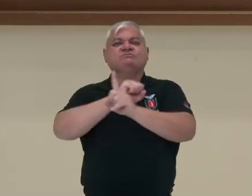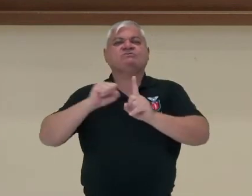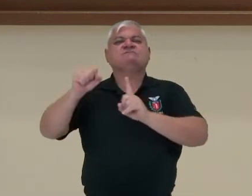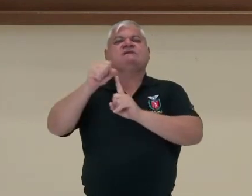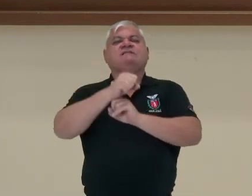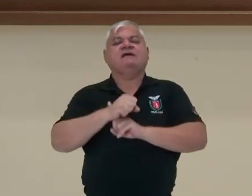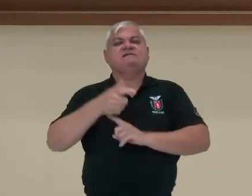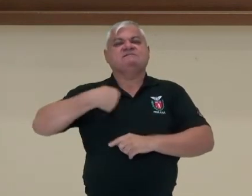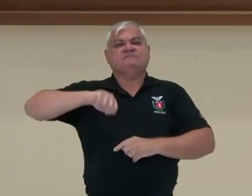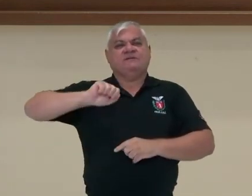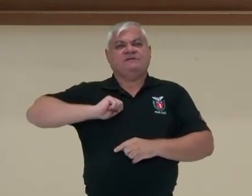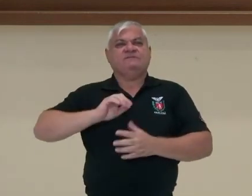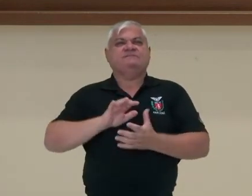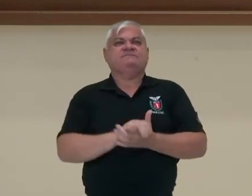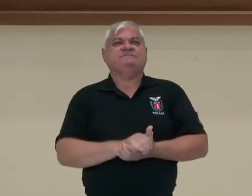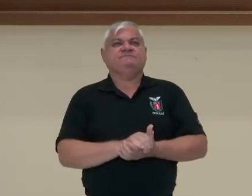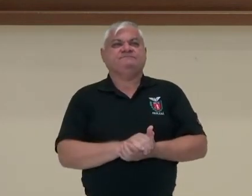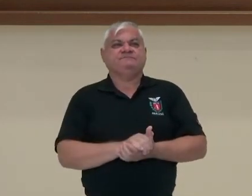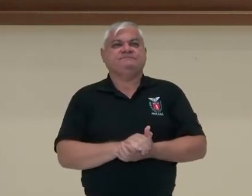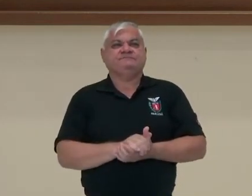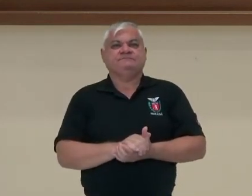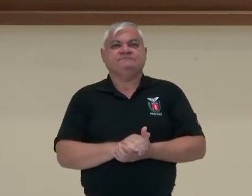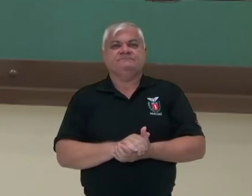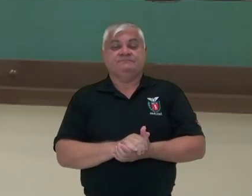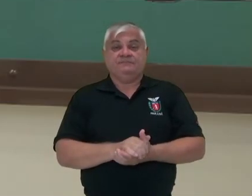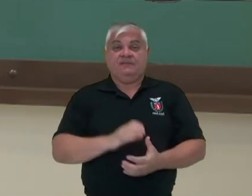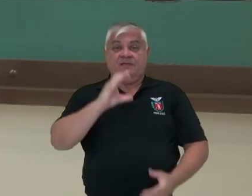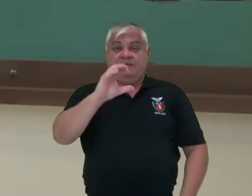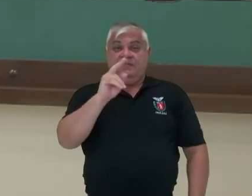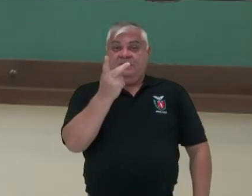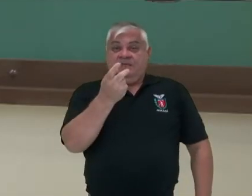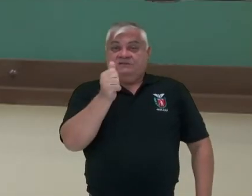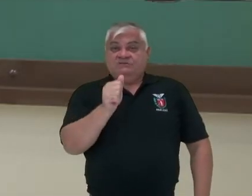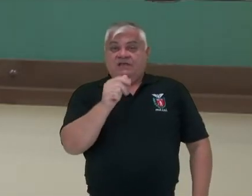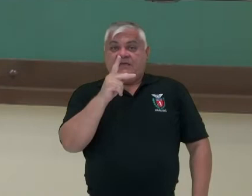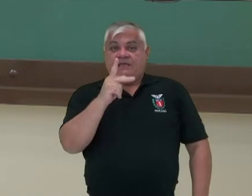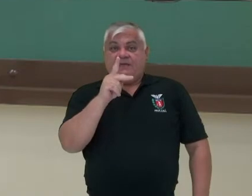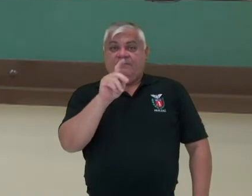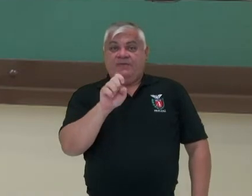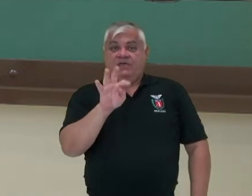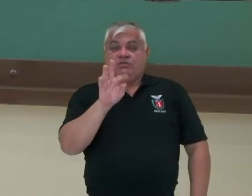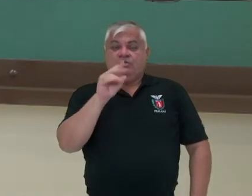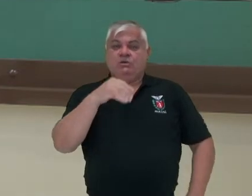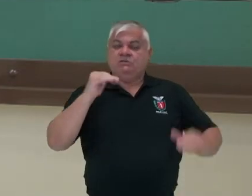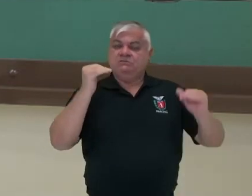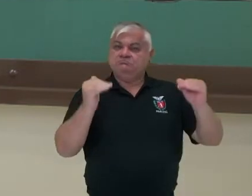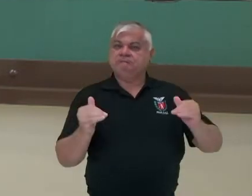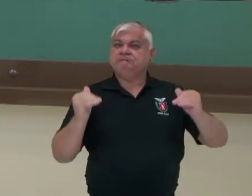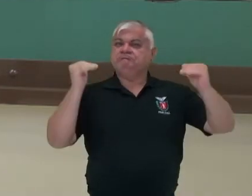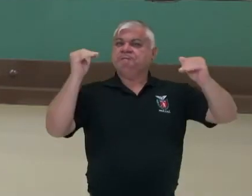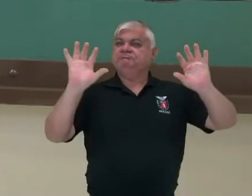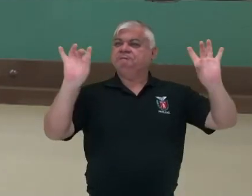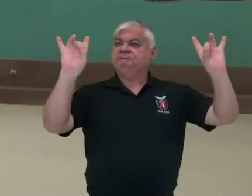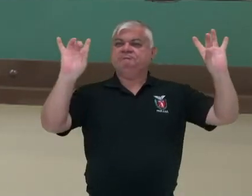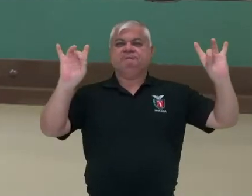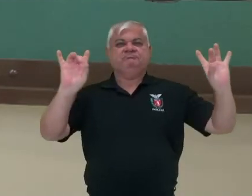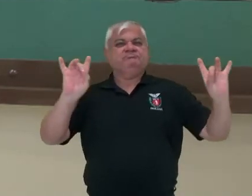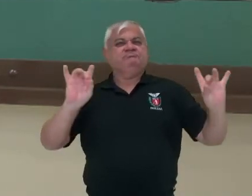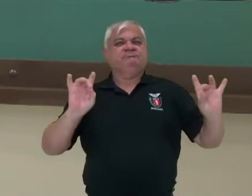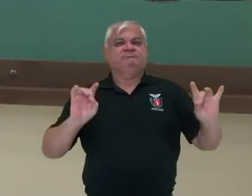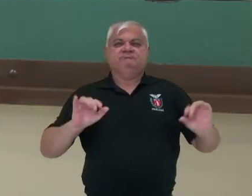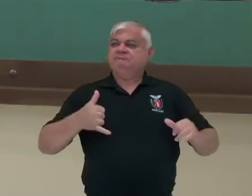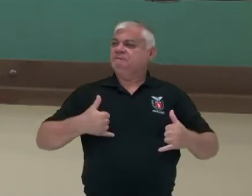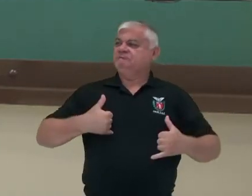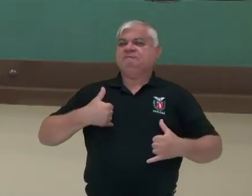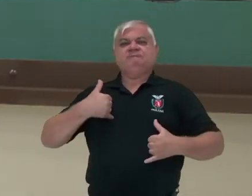colonial espanhola, tá? Veja, os chapetones ocupavam as mais privilegiadas posições da sociedade colonial